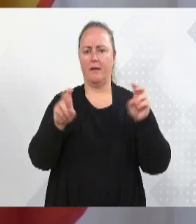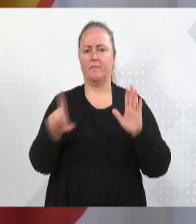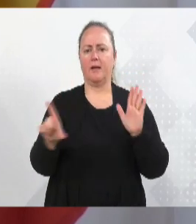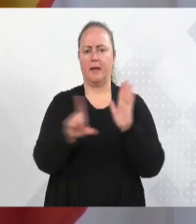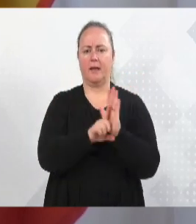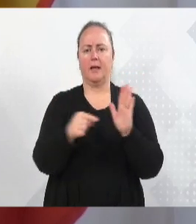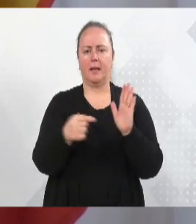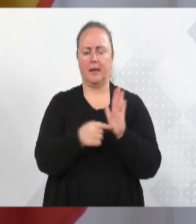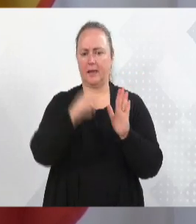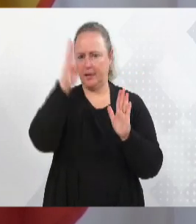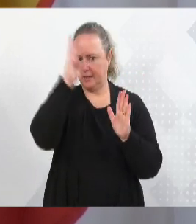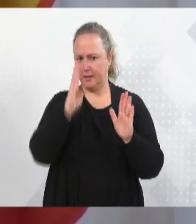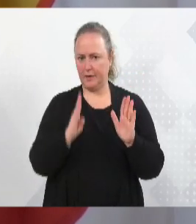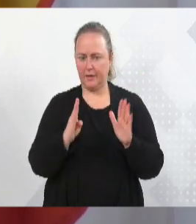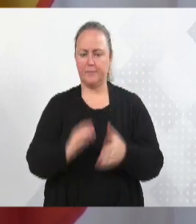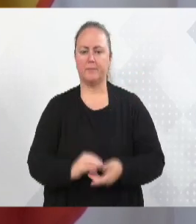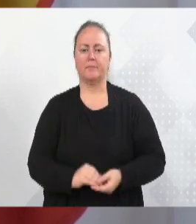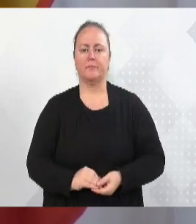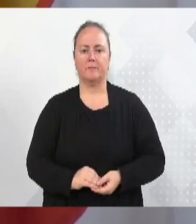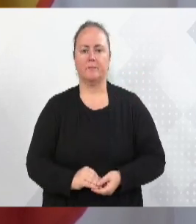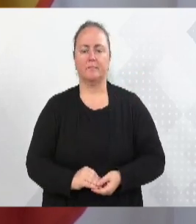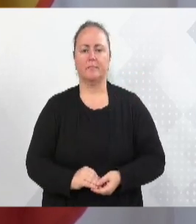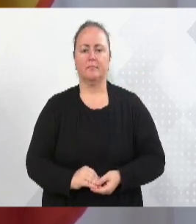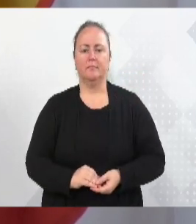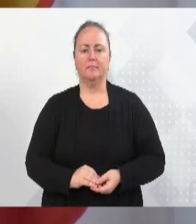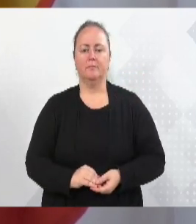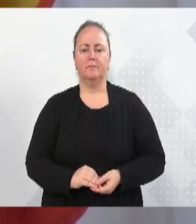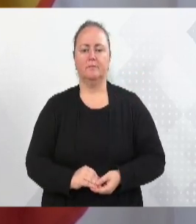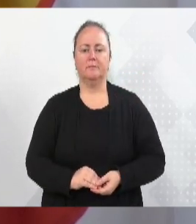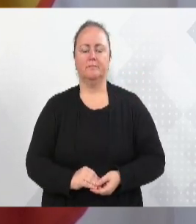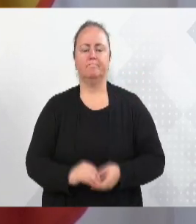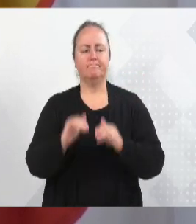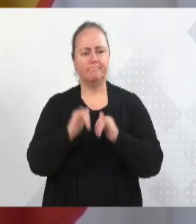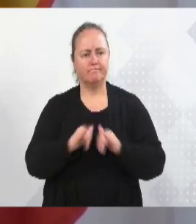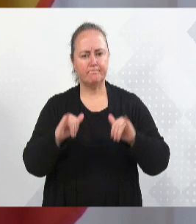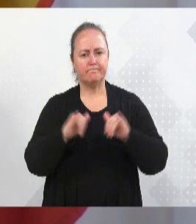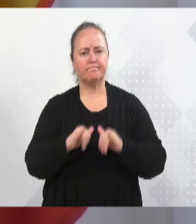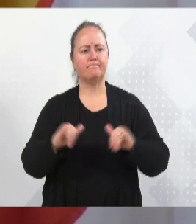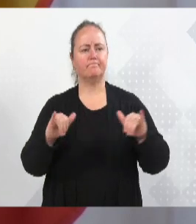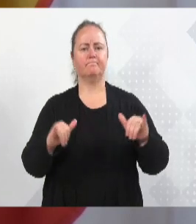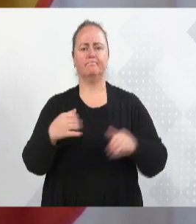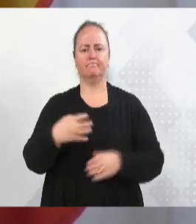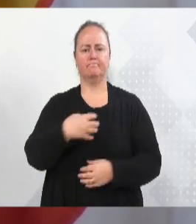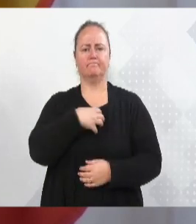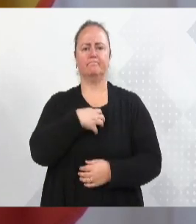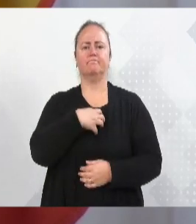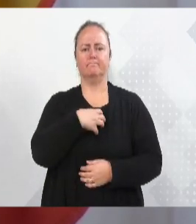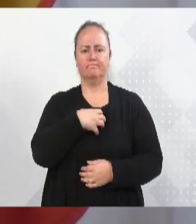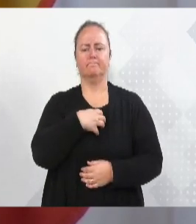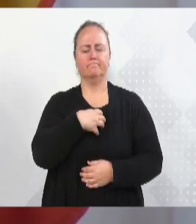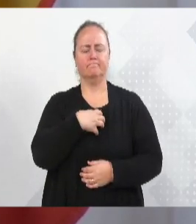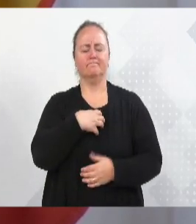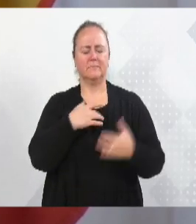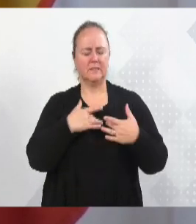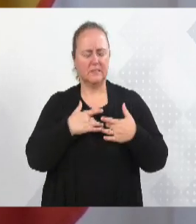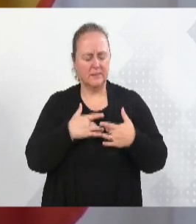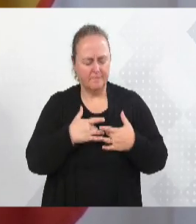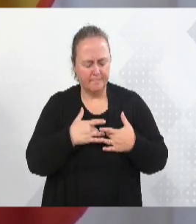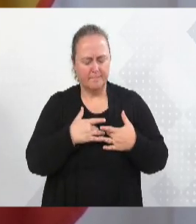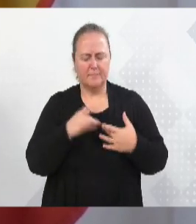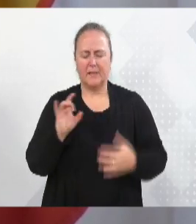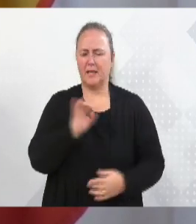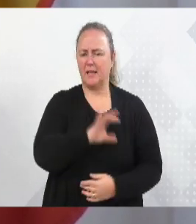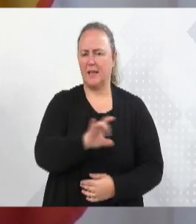Brasil, levando o sentimento da cidade de Blumenau, levando a dor de cada